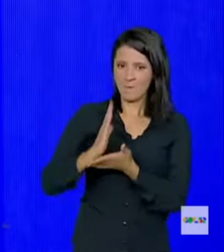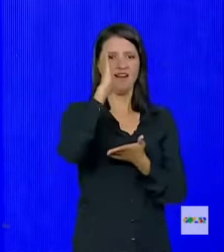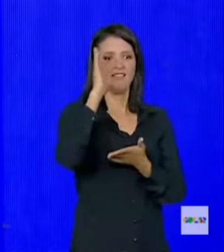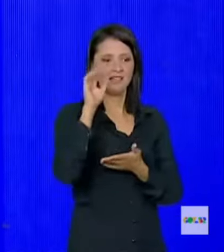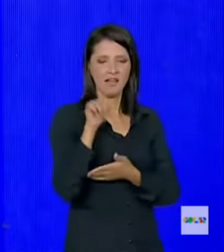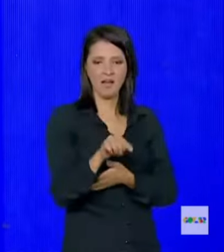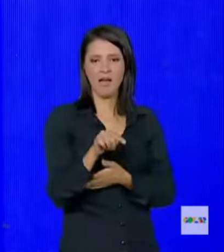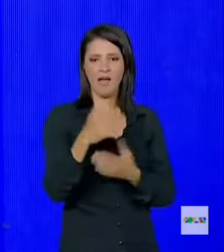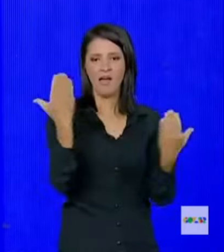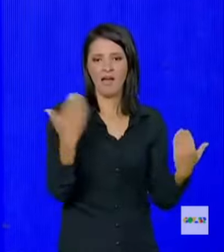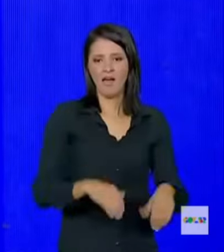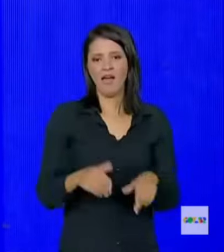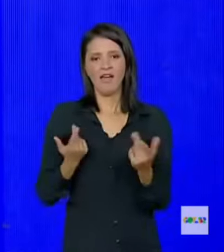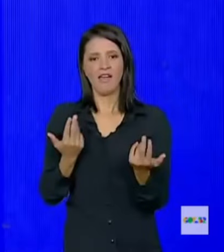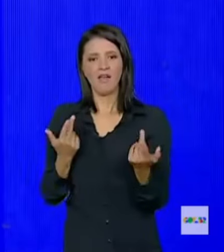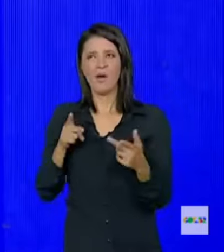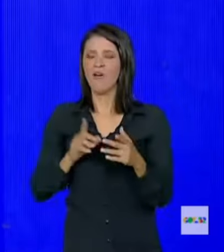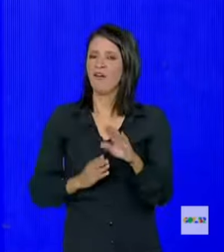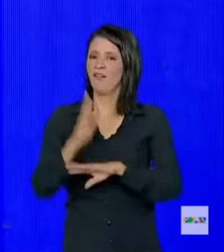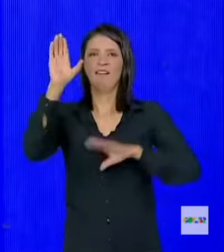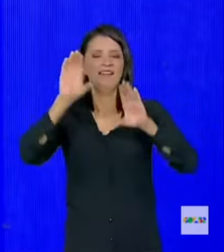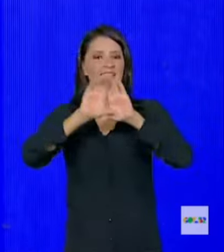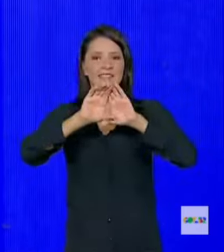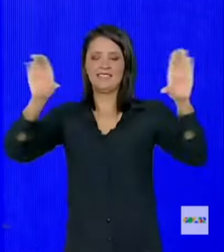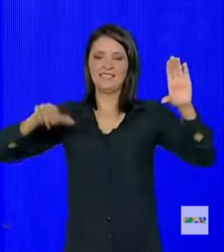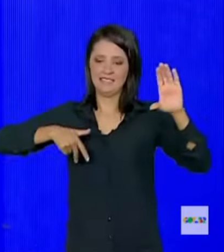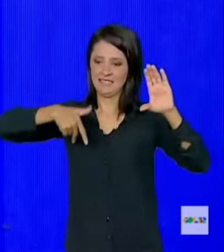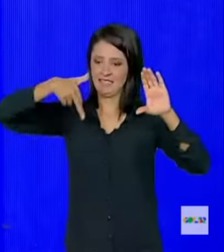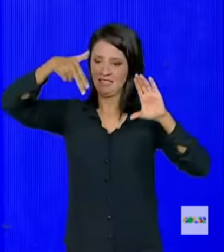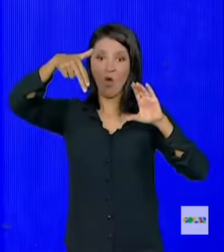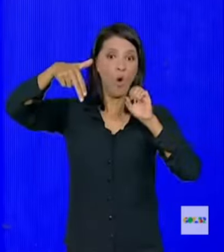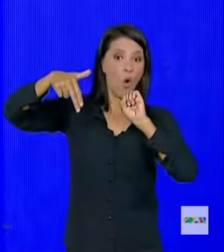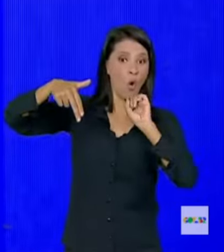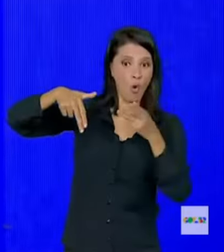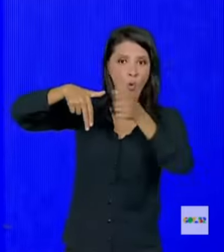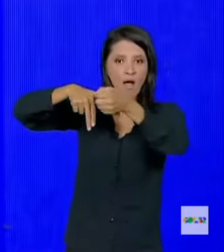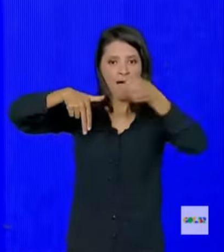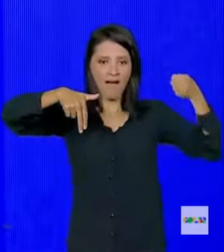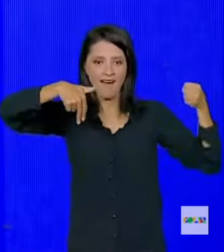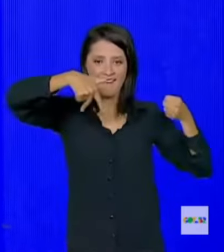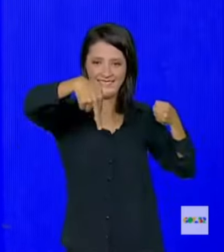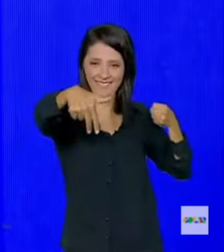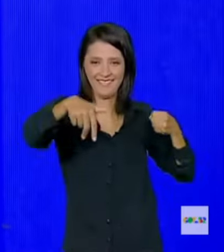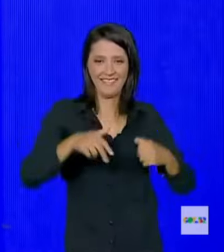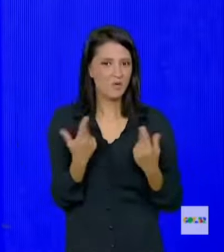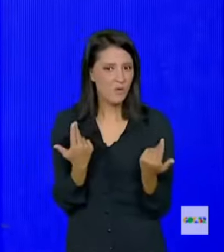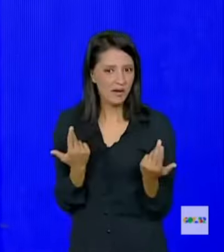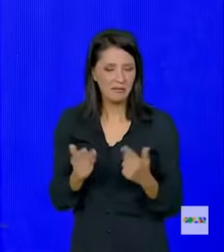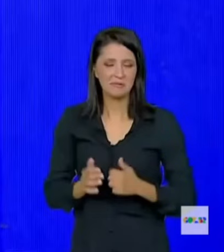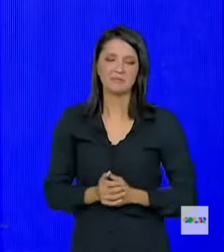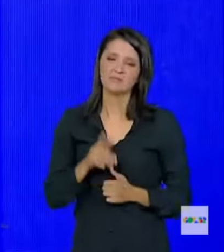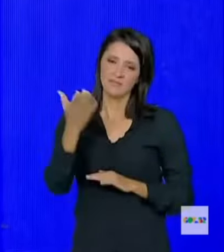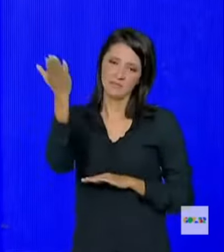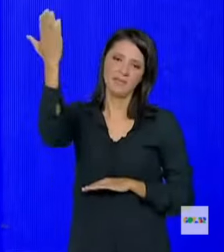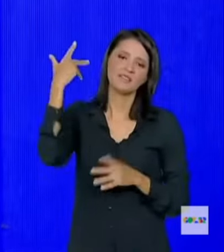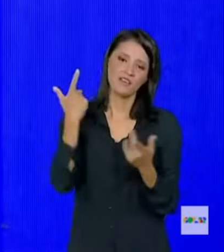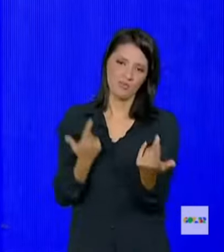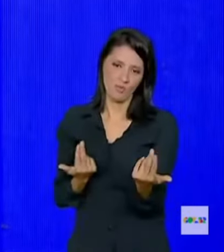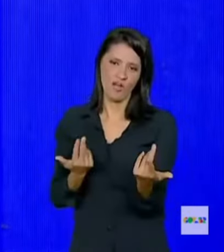daquele, é como se ele tivesse ido para o céu, ou pelo menos aberto a porta do céu. Ter uma carteira profissional era assim no nosso